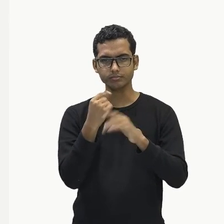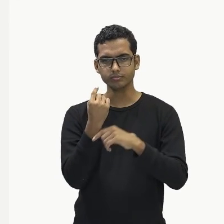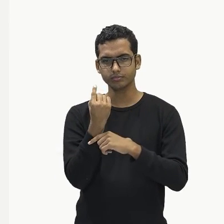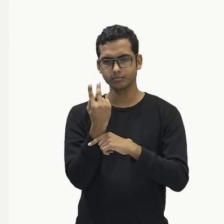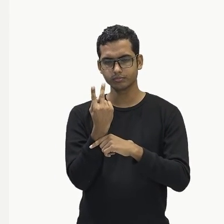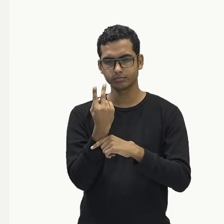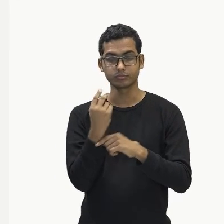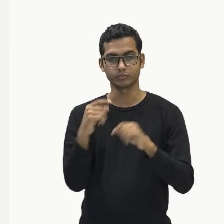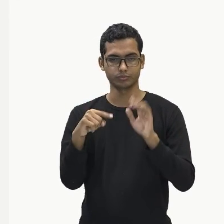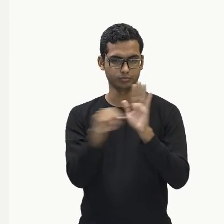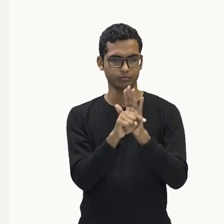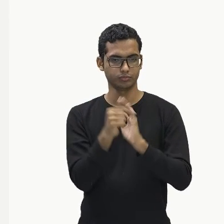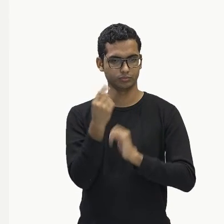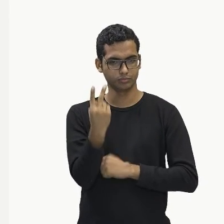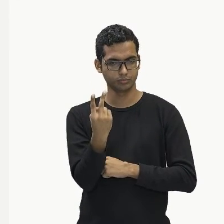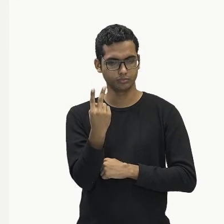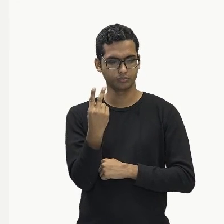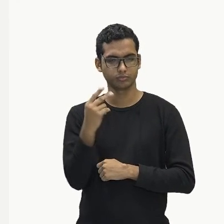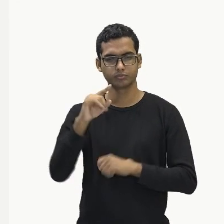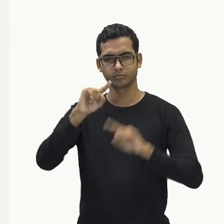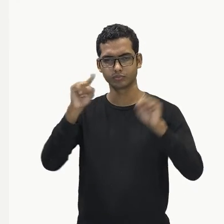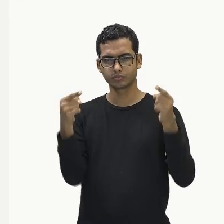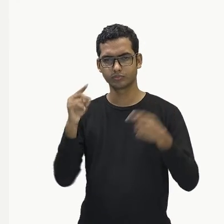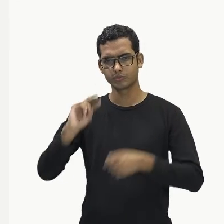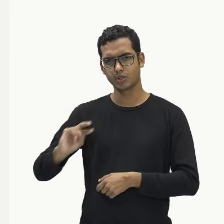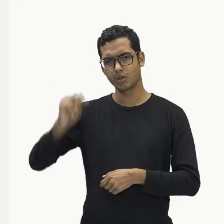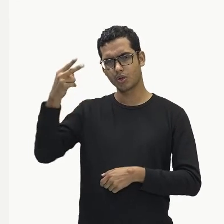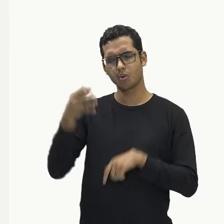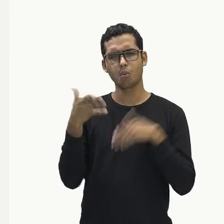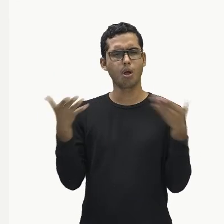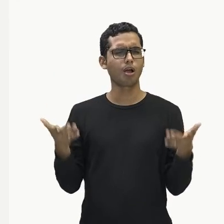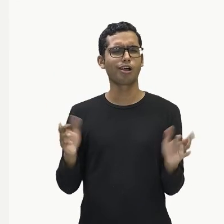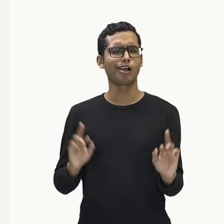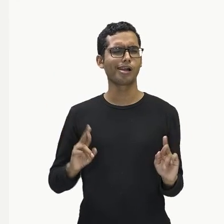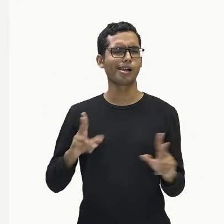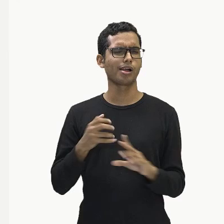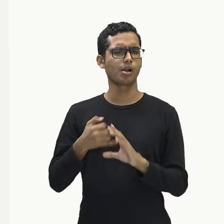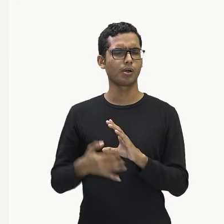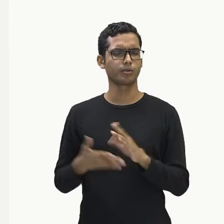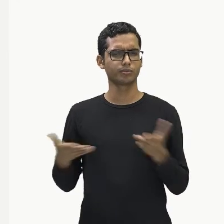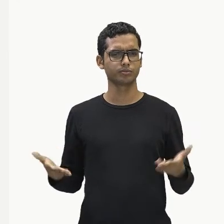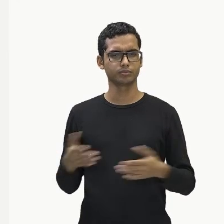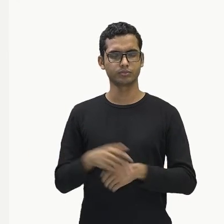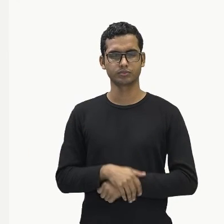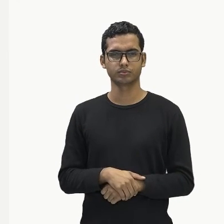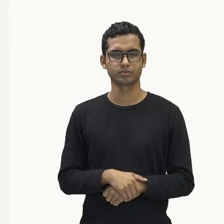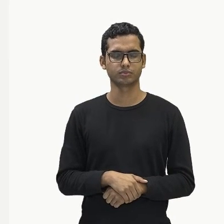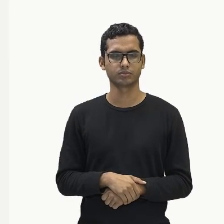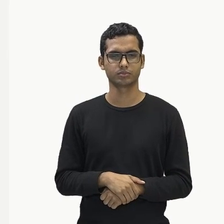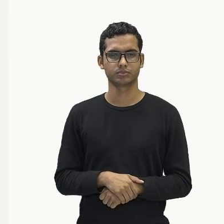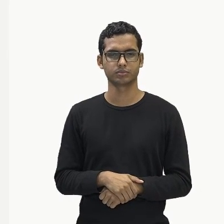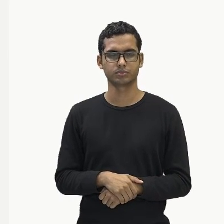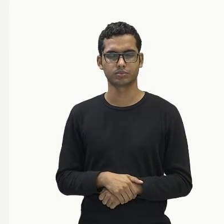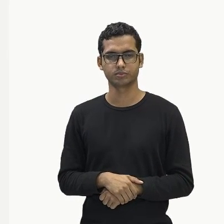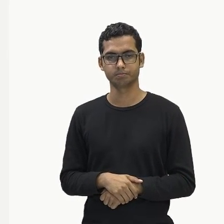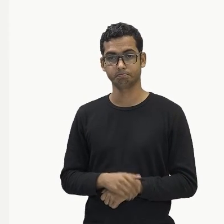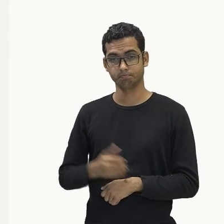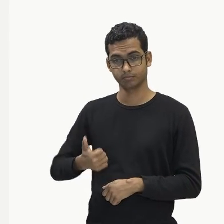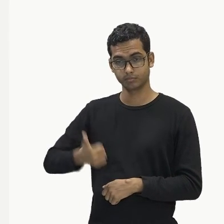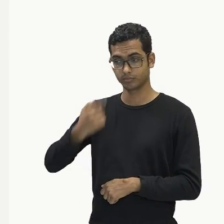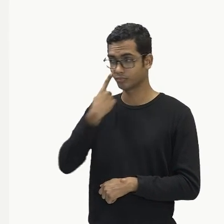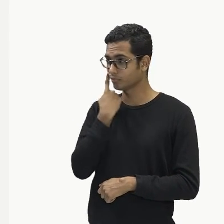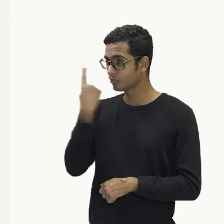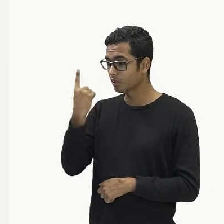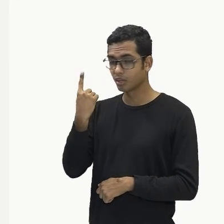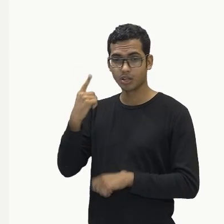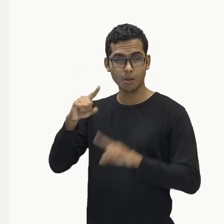quadrado. Qual é a diferença desse exemplo aqui para este? É que neste exemplo não